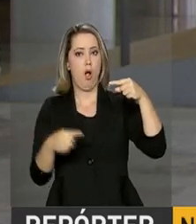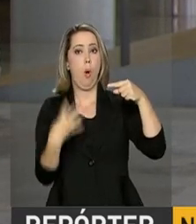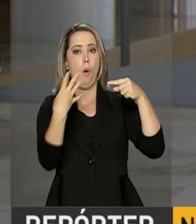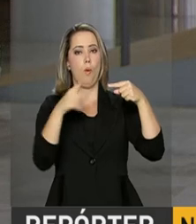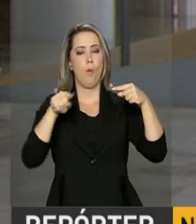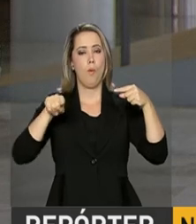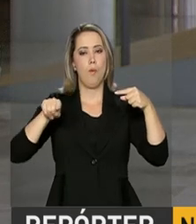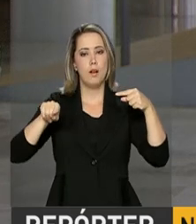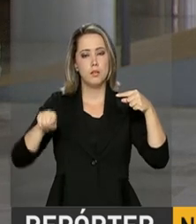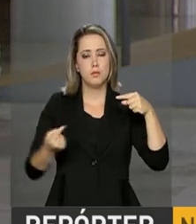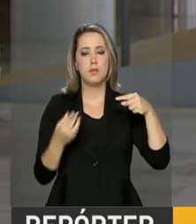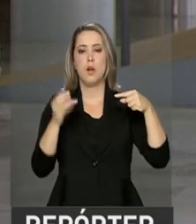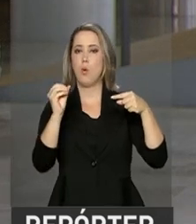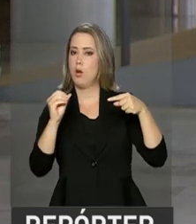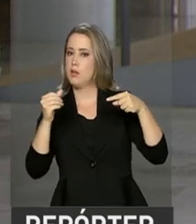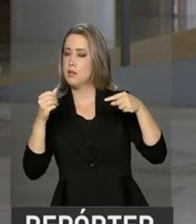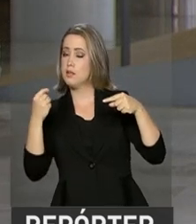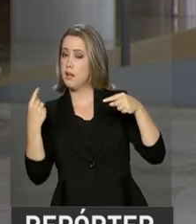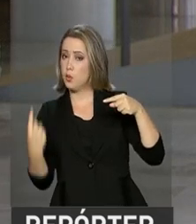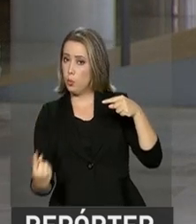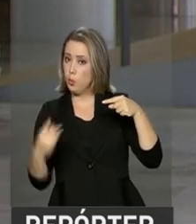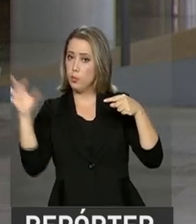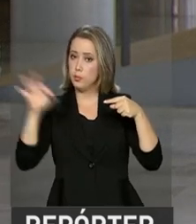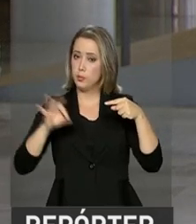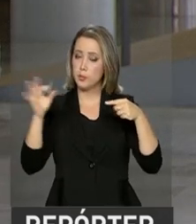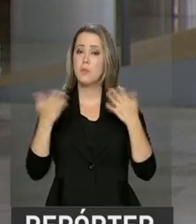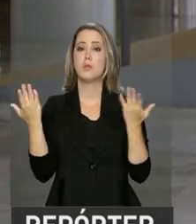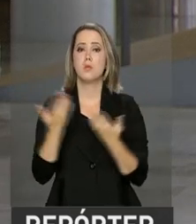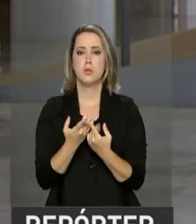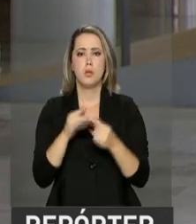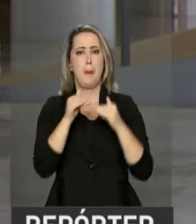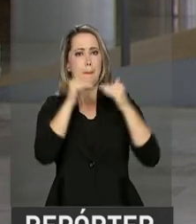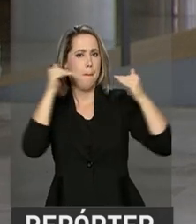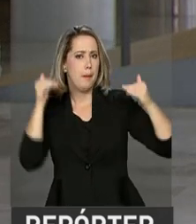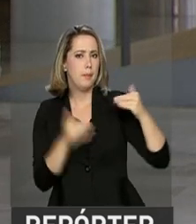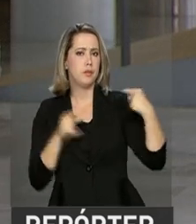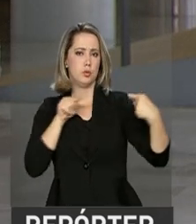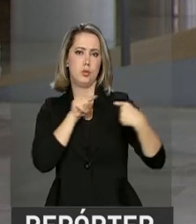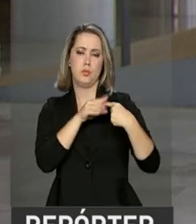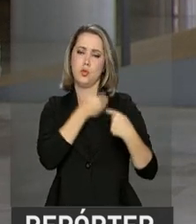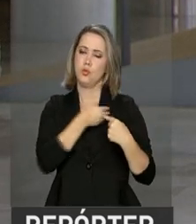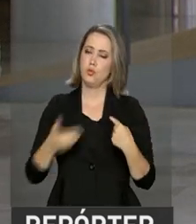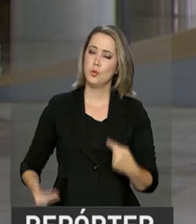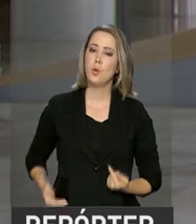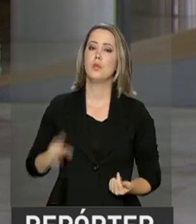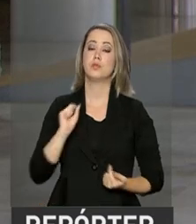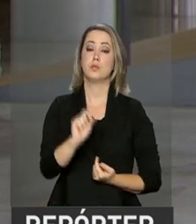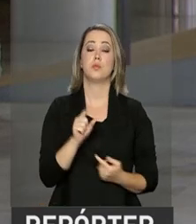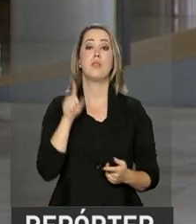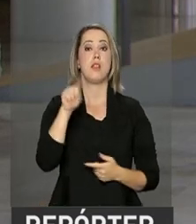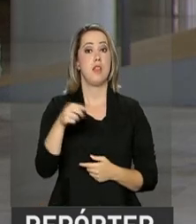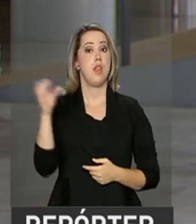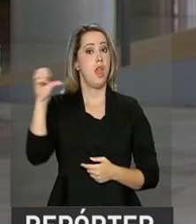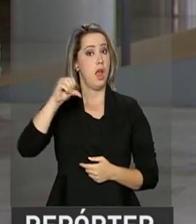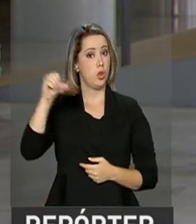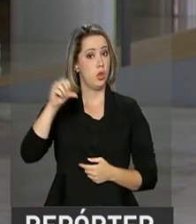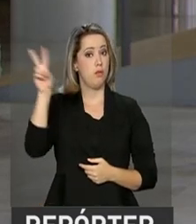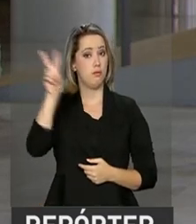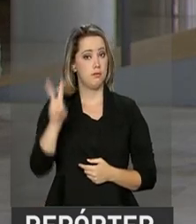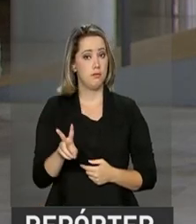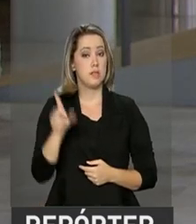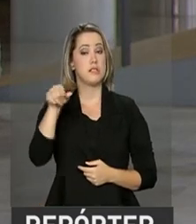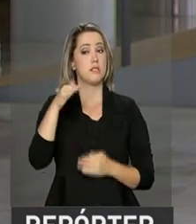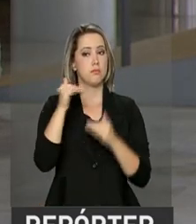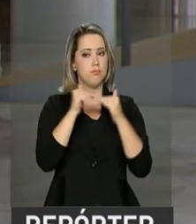4,01%, abaixo do centro da meta do governo, que é de 4,5%. Esta é a nona vez seguida que a projeção é